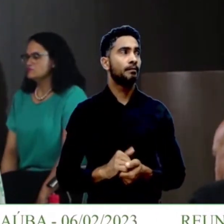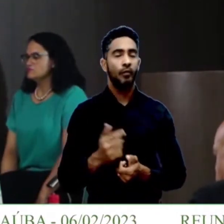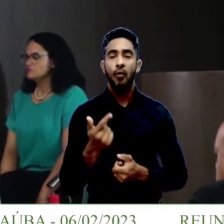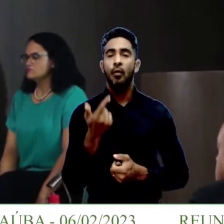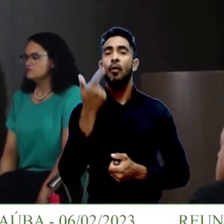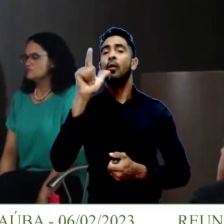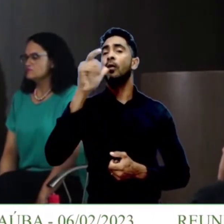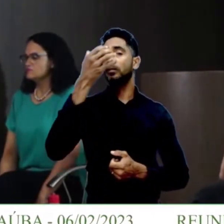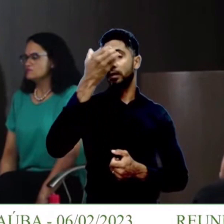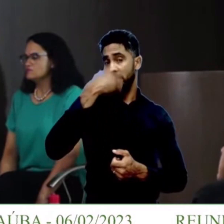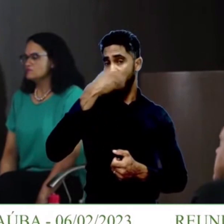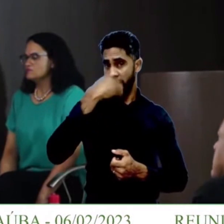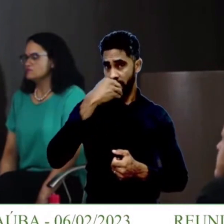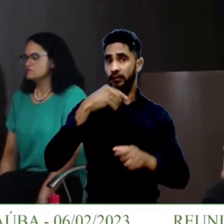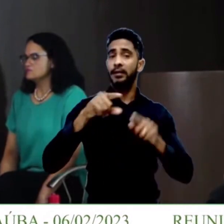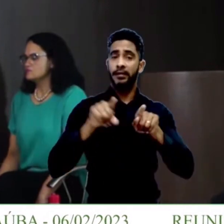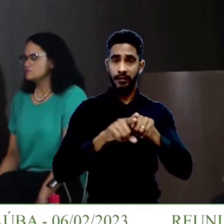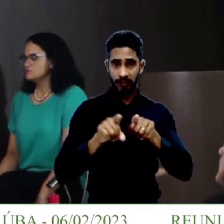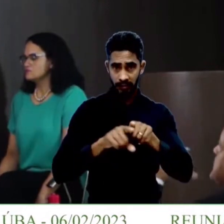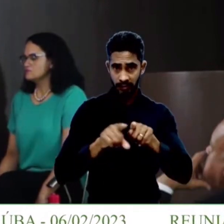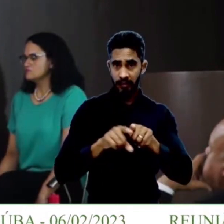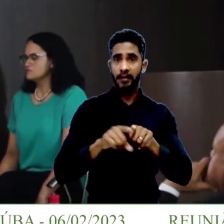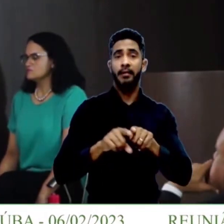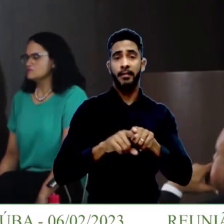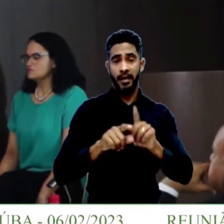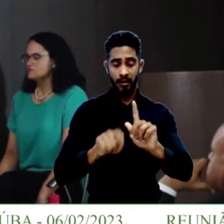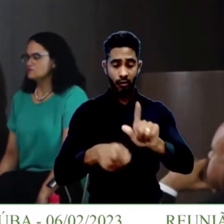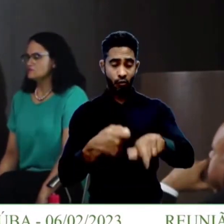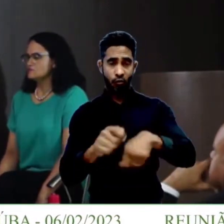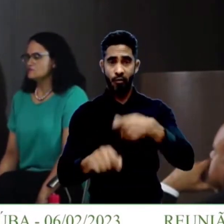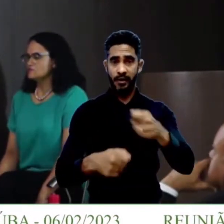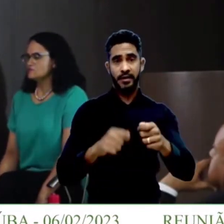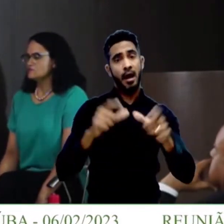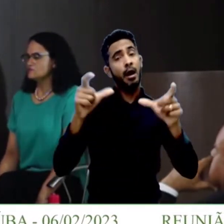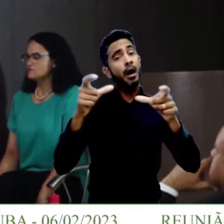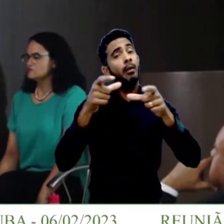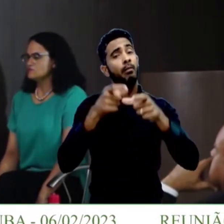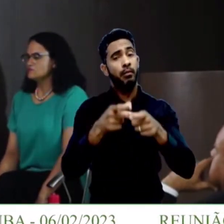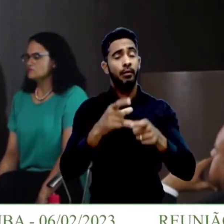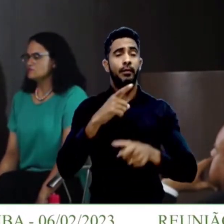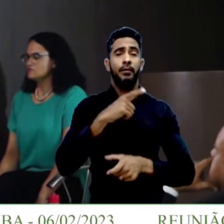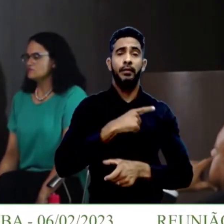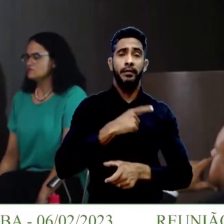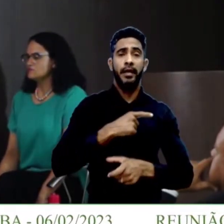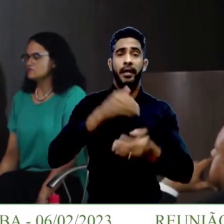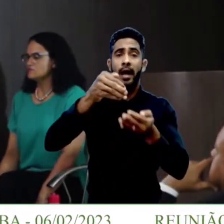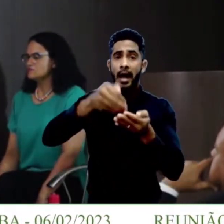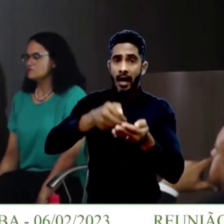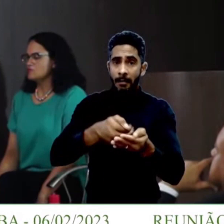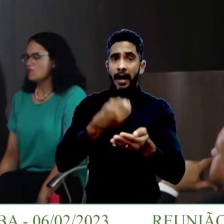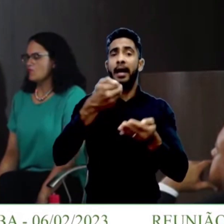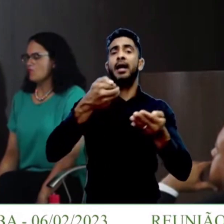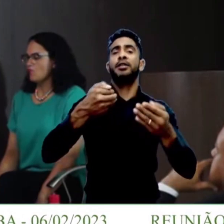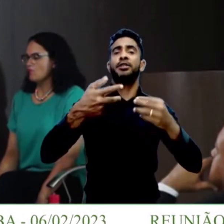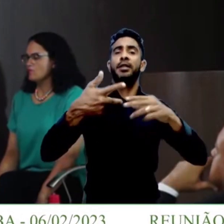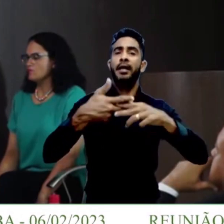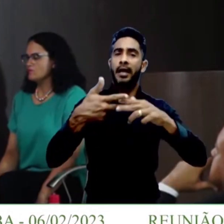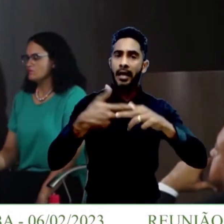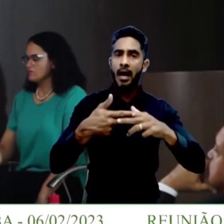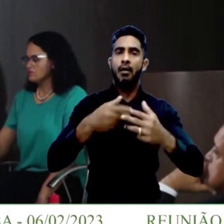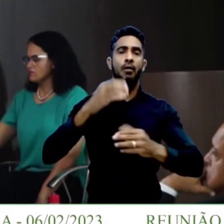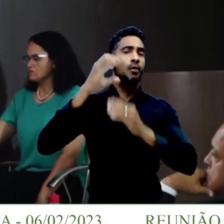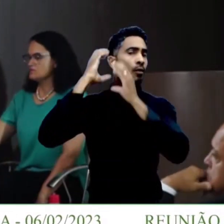Outras fruteiras produzidas ainda em escala comercial, mas em menor quantidade, nós temos abacate, cacau, coco,